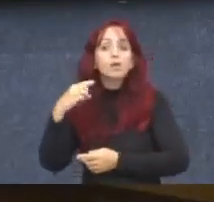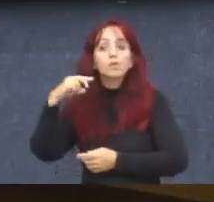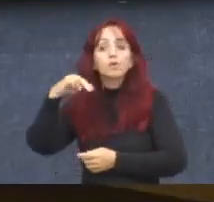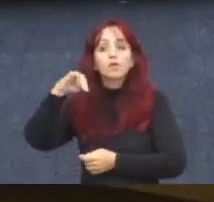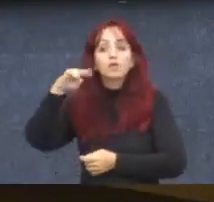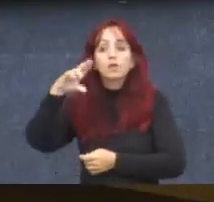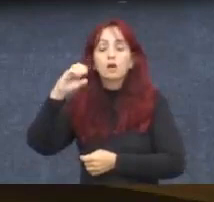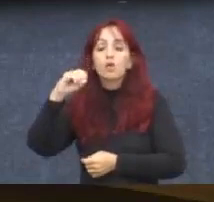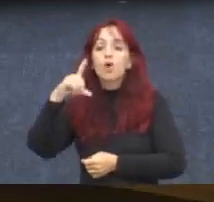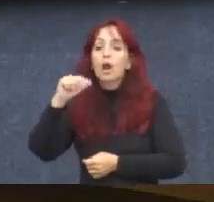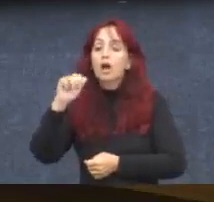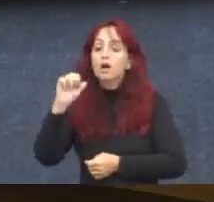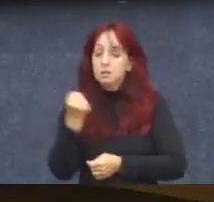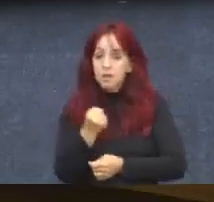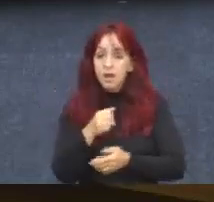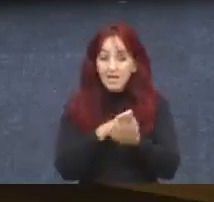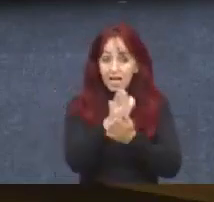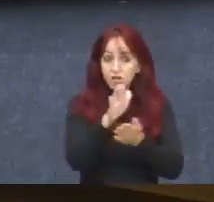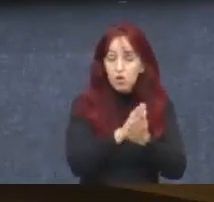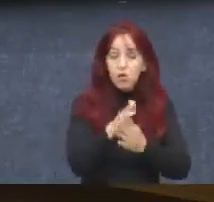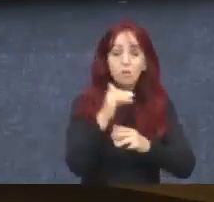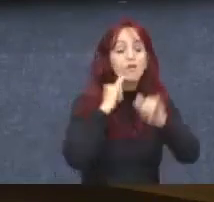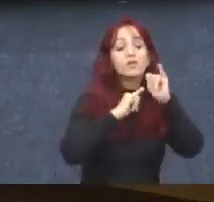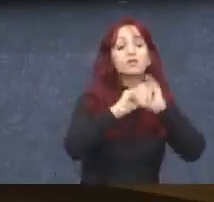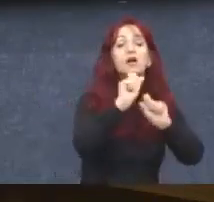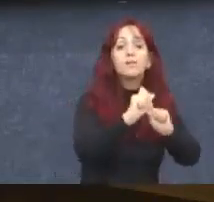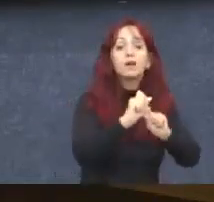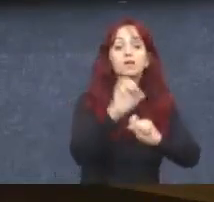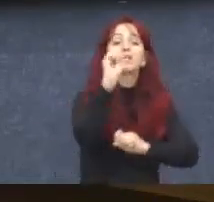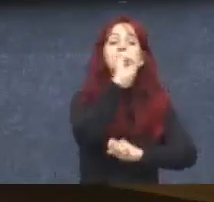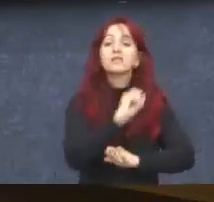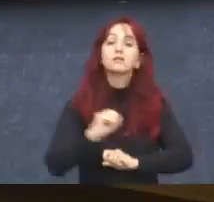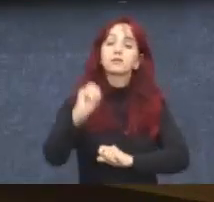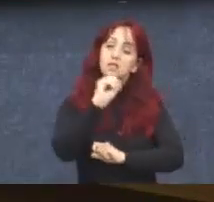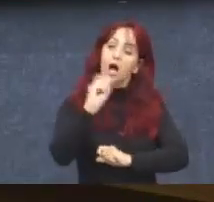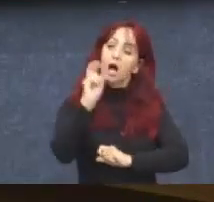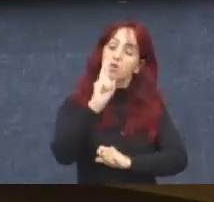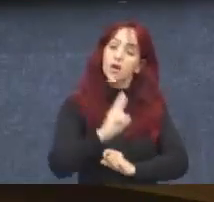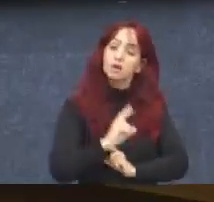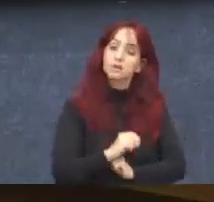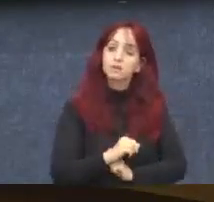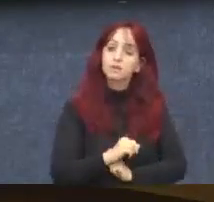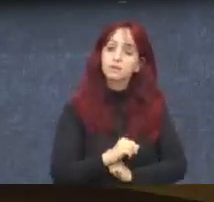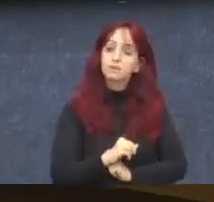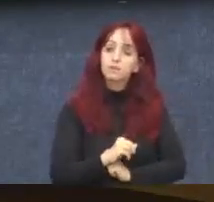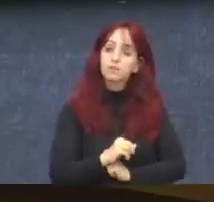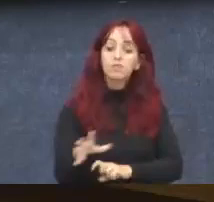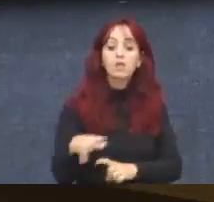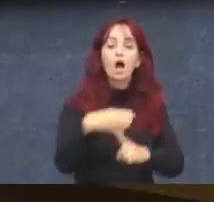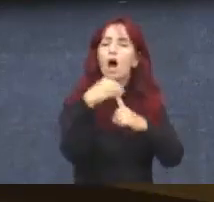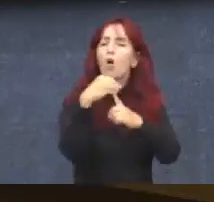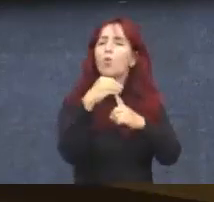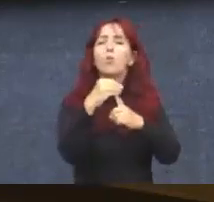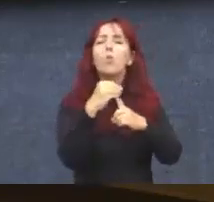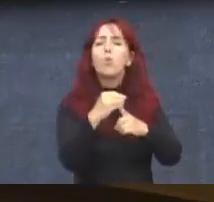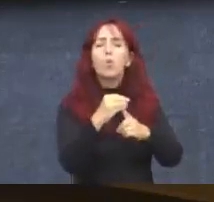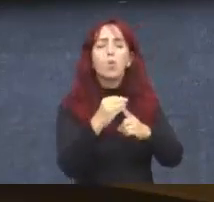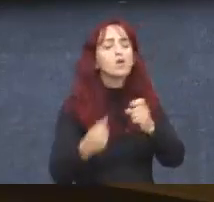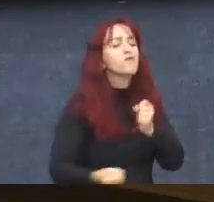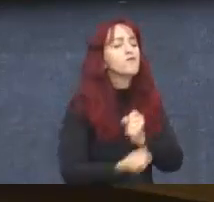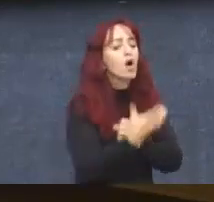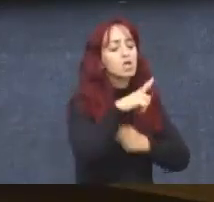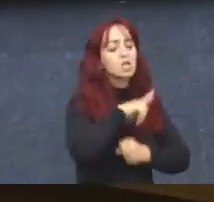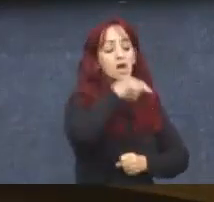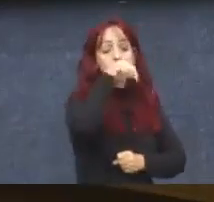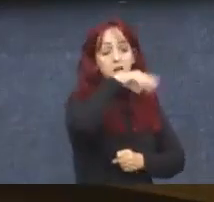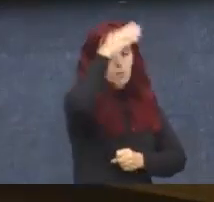campanha? Zero. Zero reais. A única fraude que existe nesse plenário